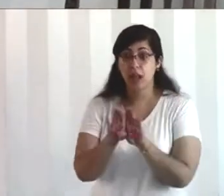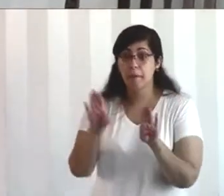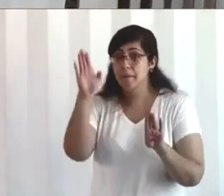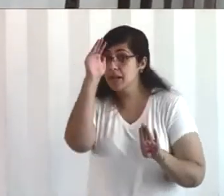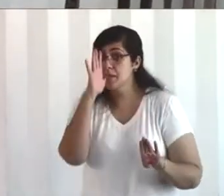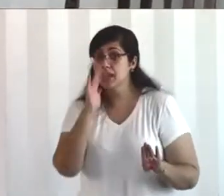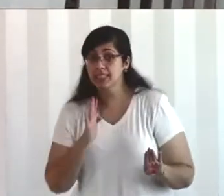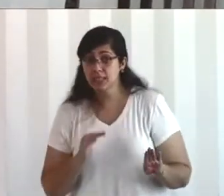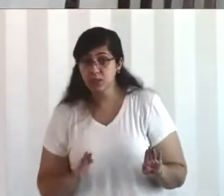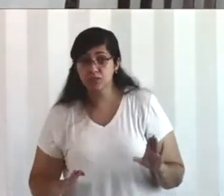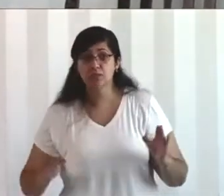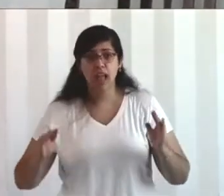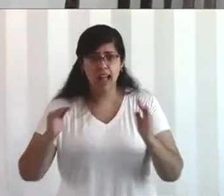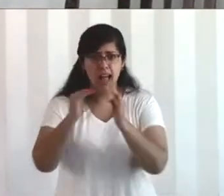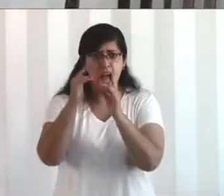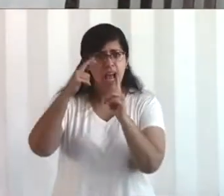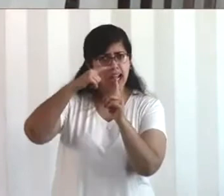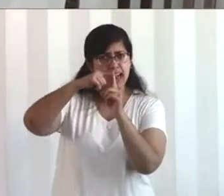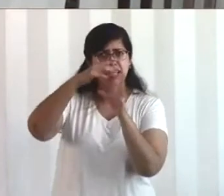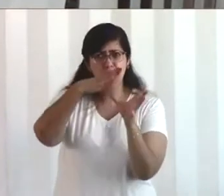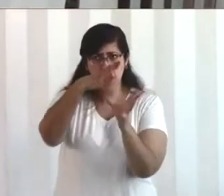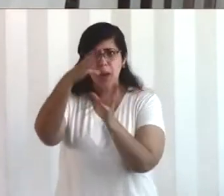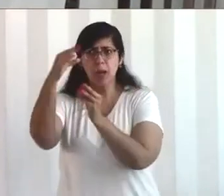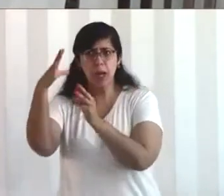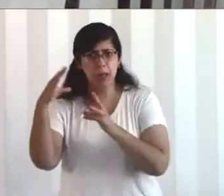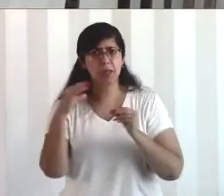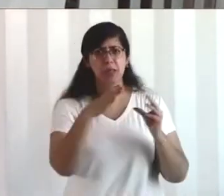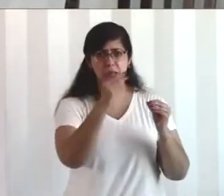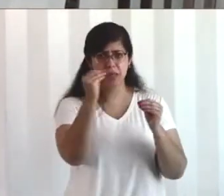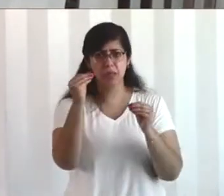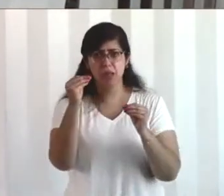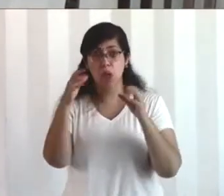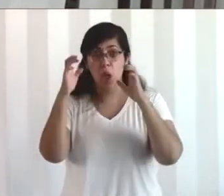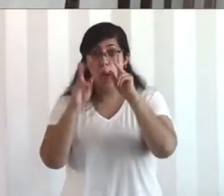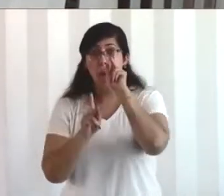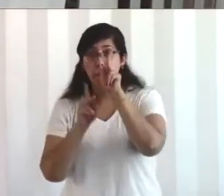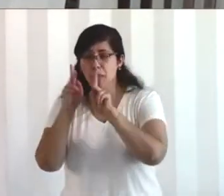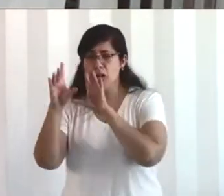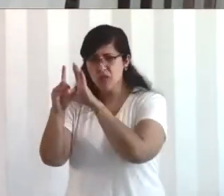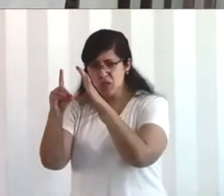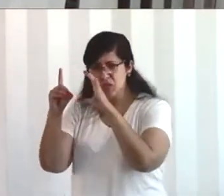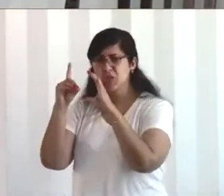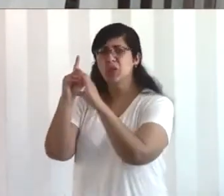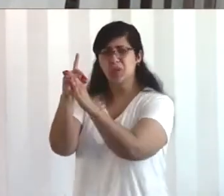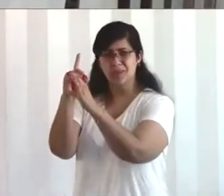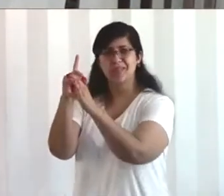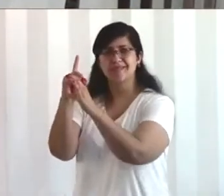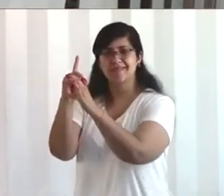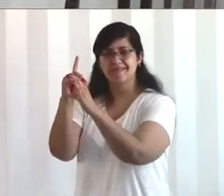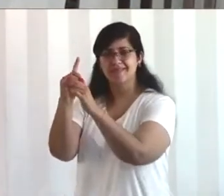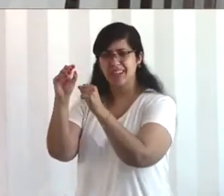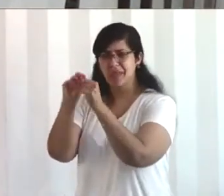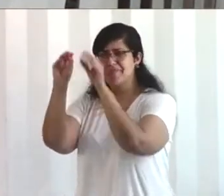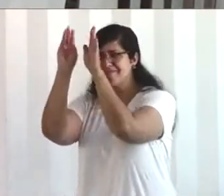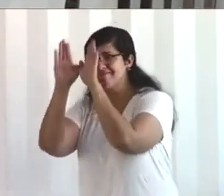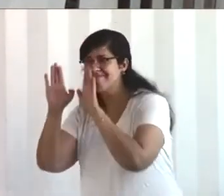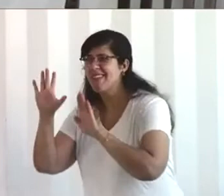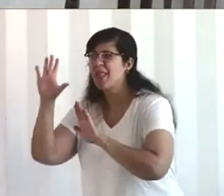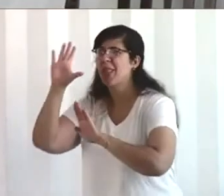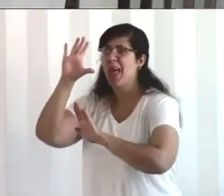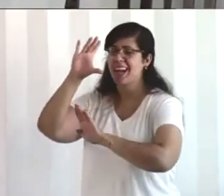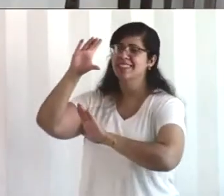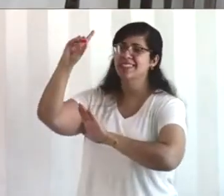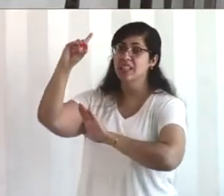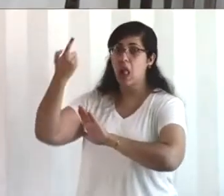pelo Brasil. Nós somos o povo do culto, nós somos o povo da adoração.